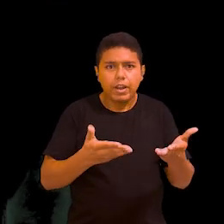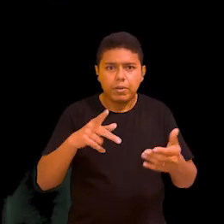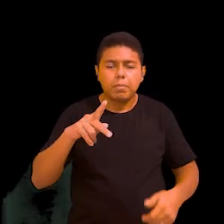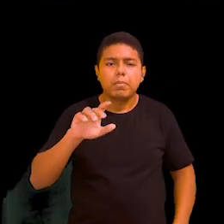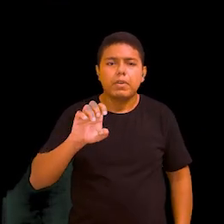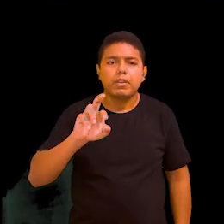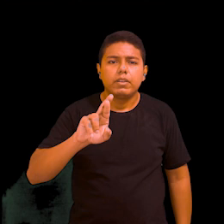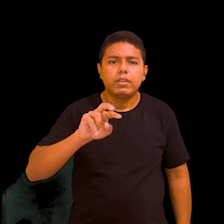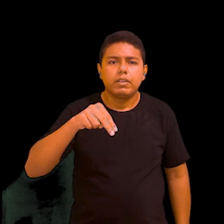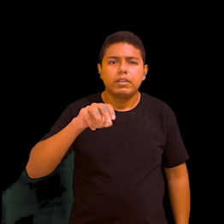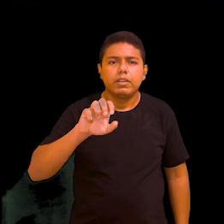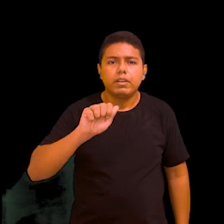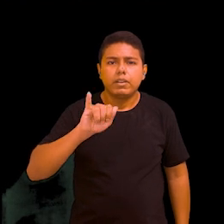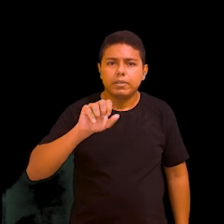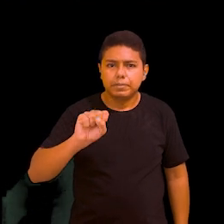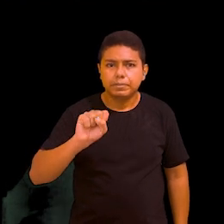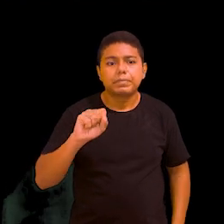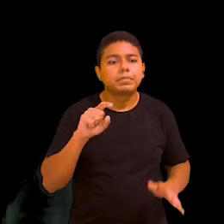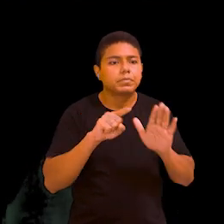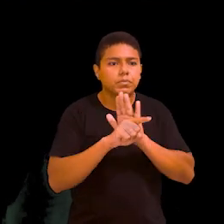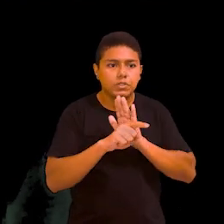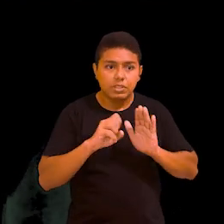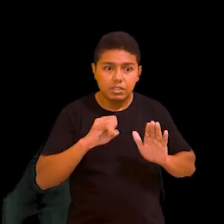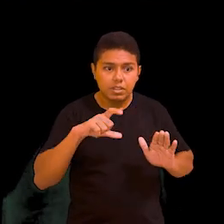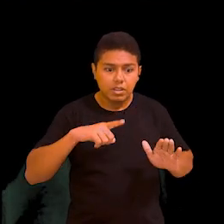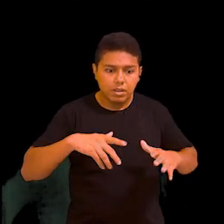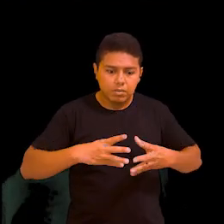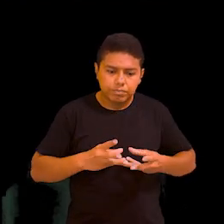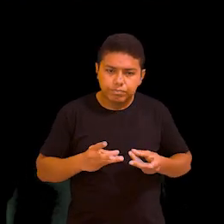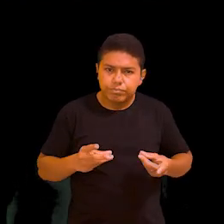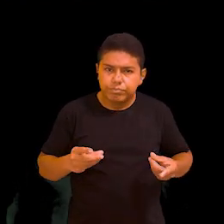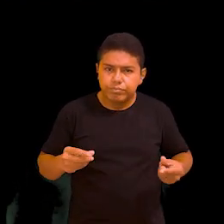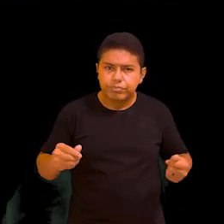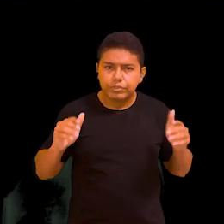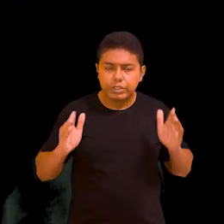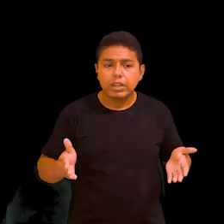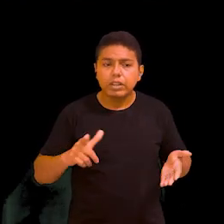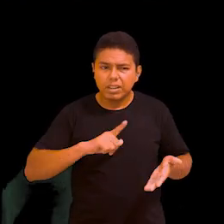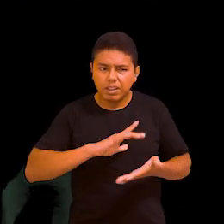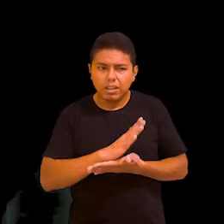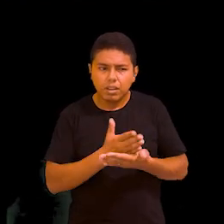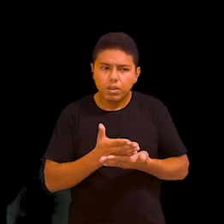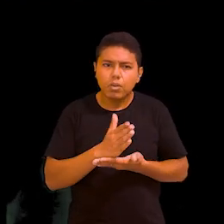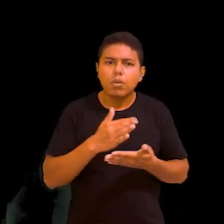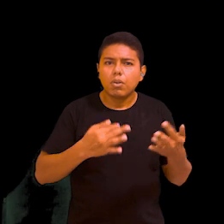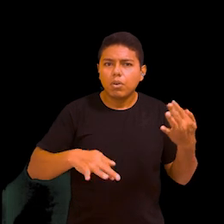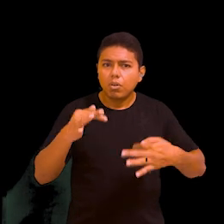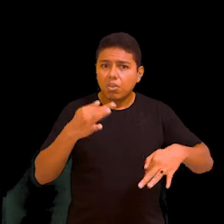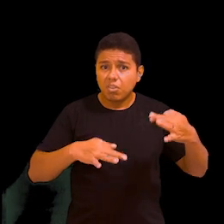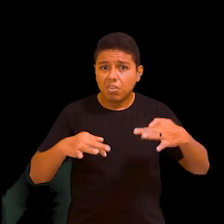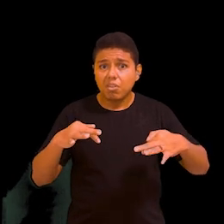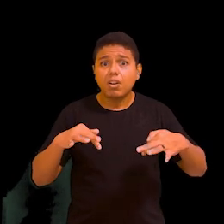Em relação aos cuidados perineais, é importante perguntar quanto à cicatrização, a existência